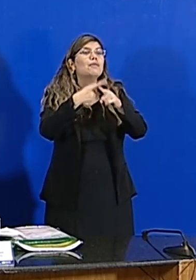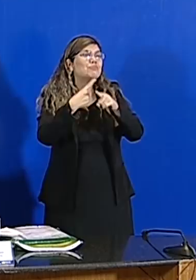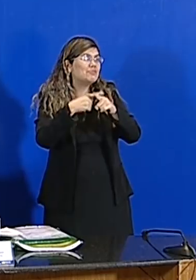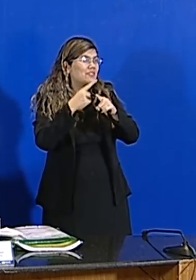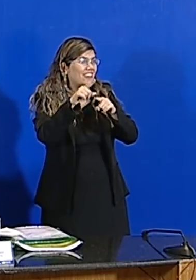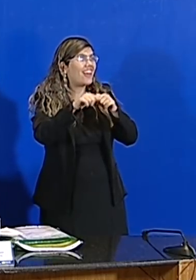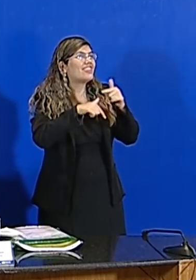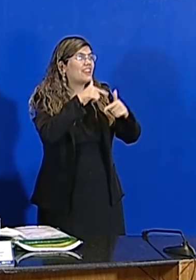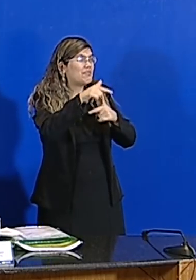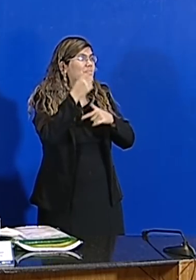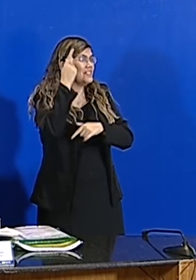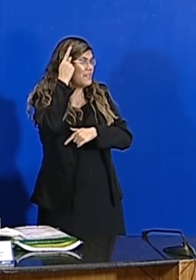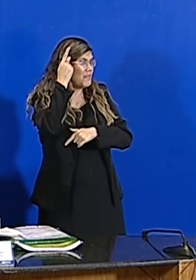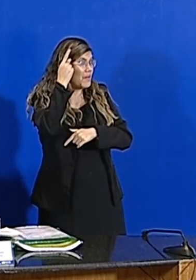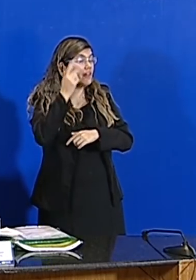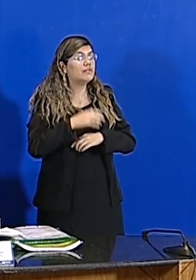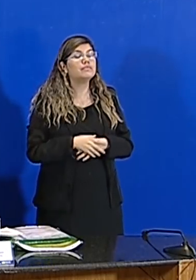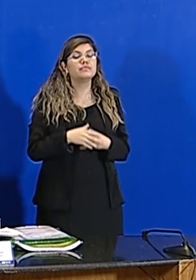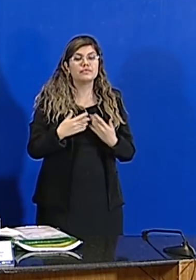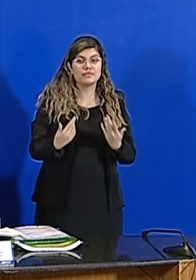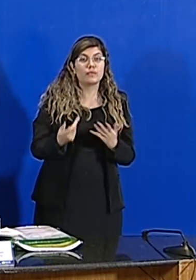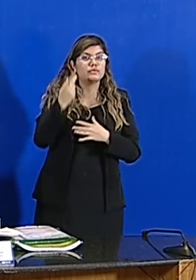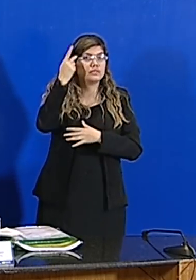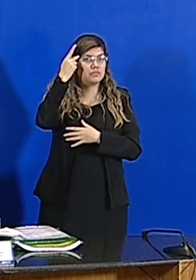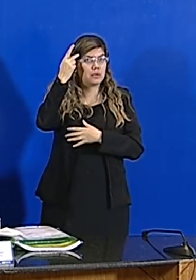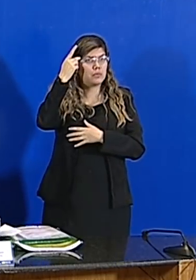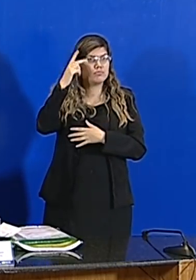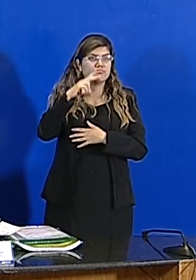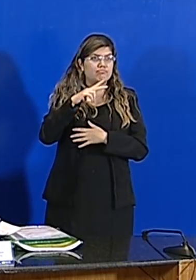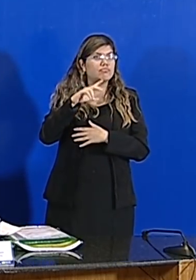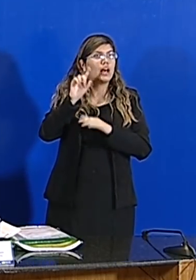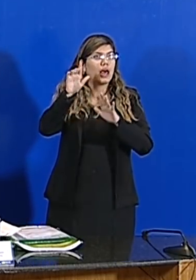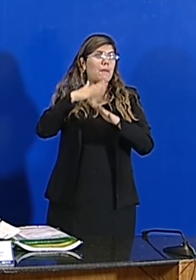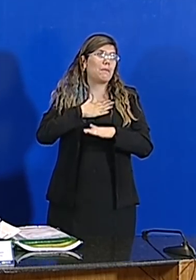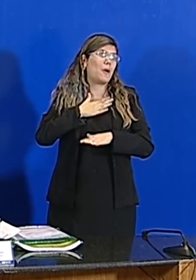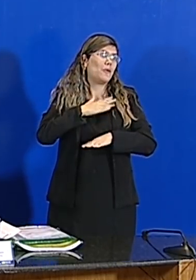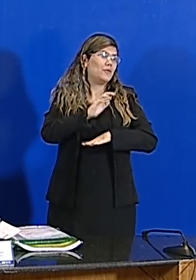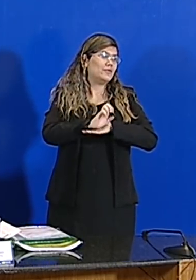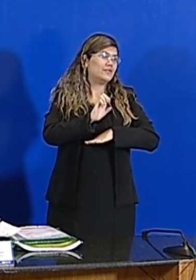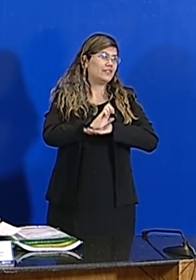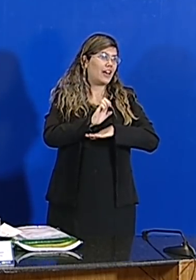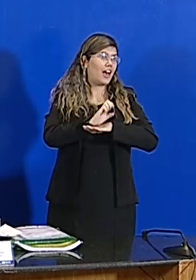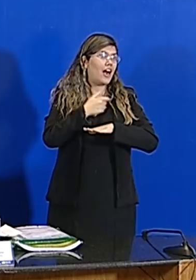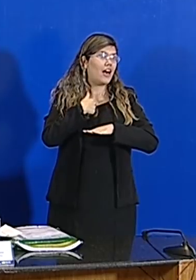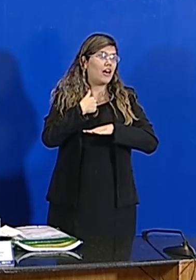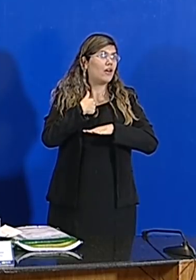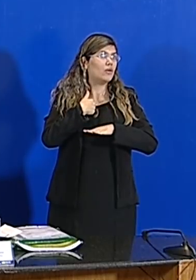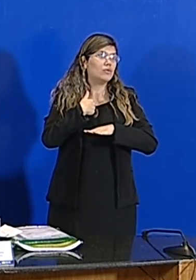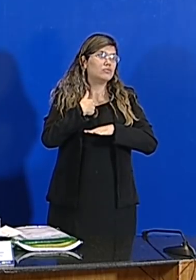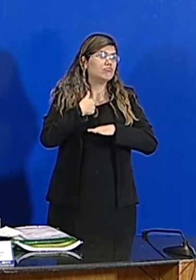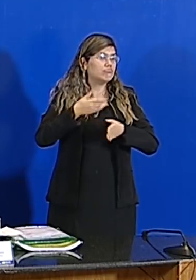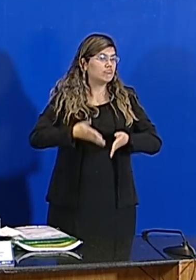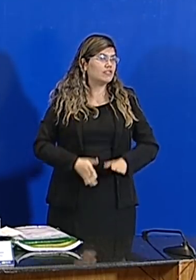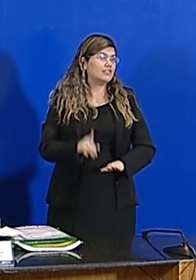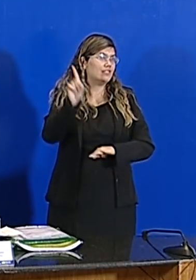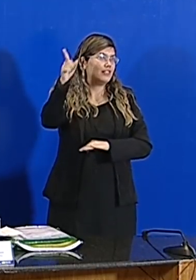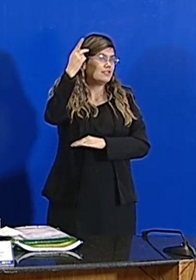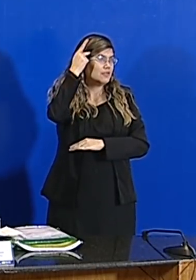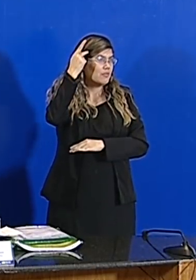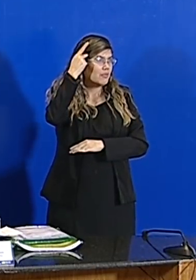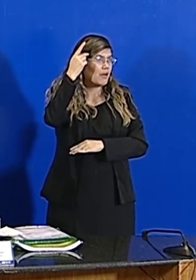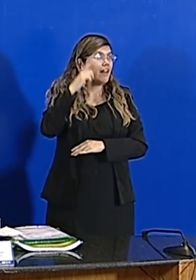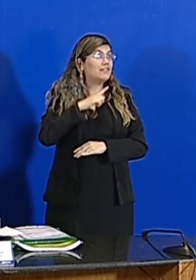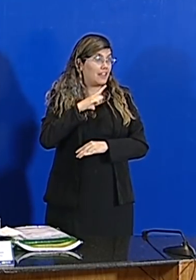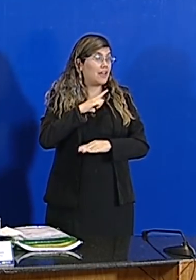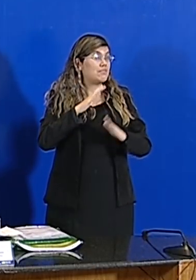cobre. Foi ótimo. O estado de São Paulo, em particular, é o meu estado, do qual eu faço parte. Eu sou de lá. Ainda tem, até